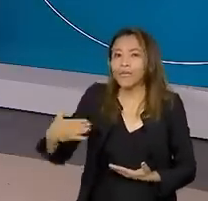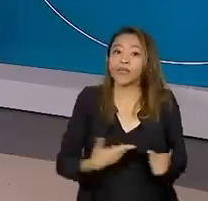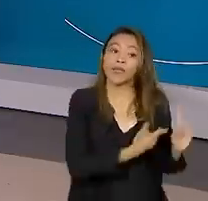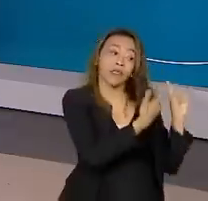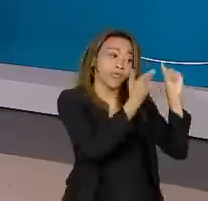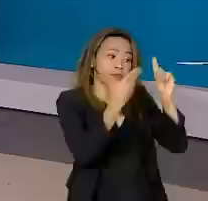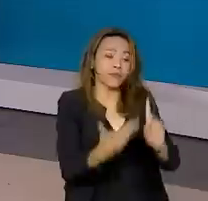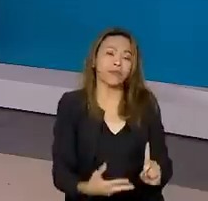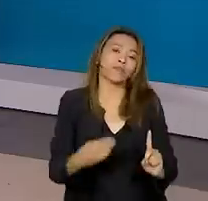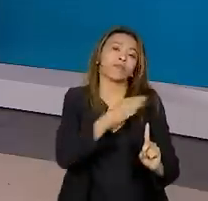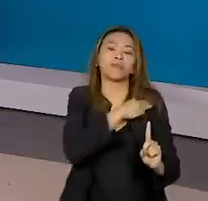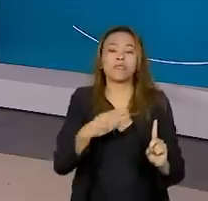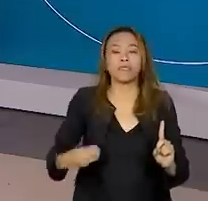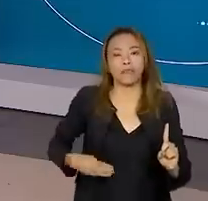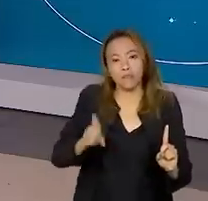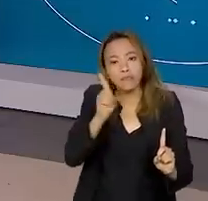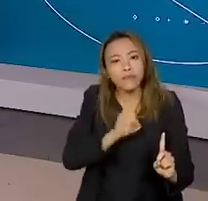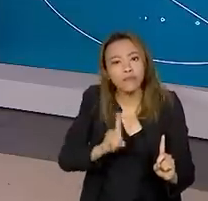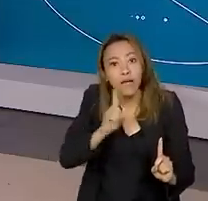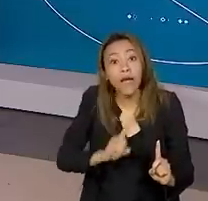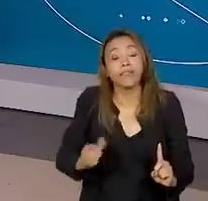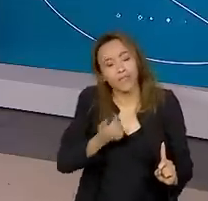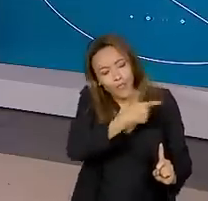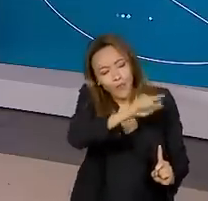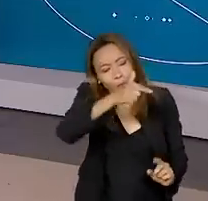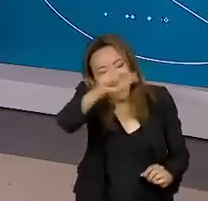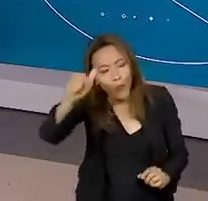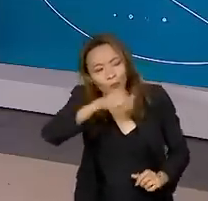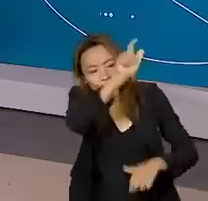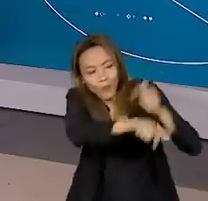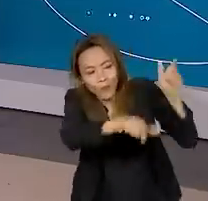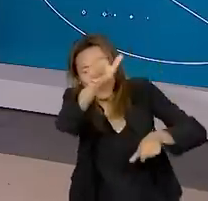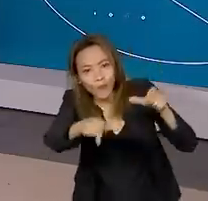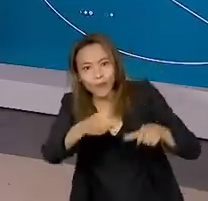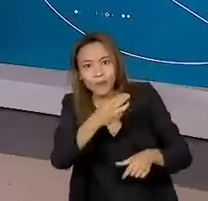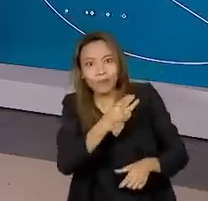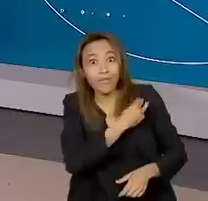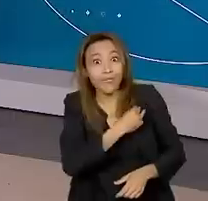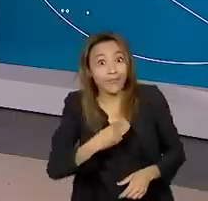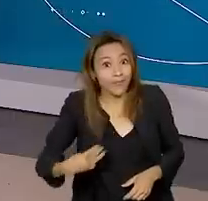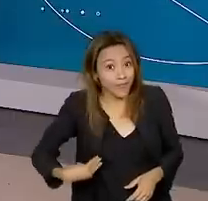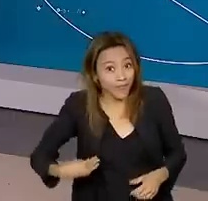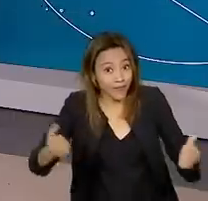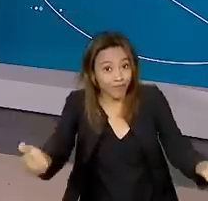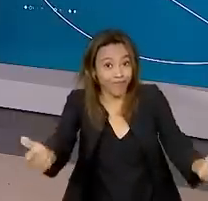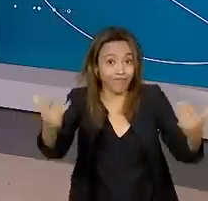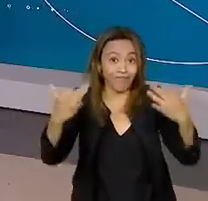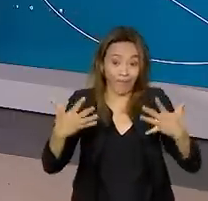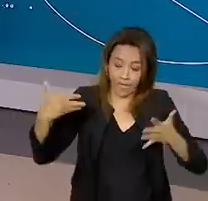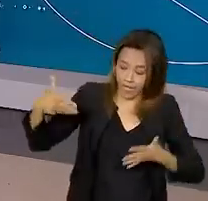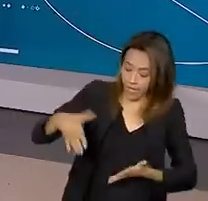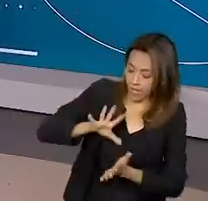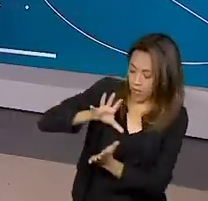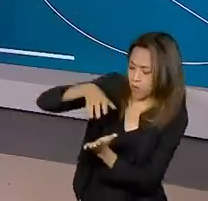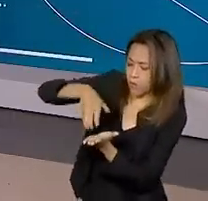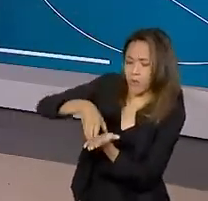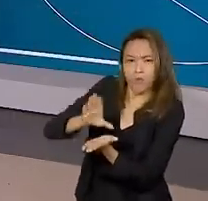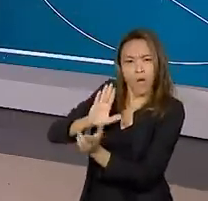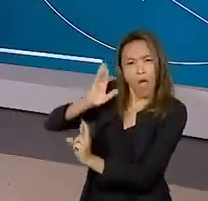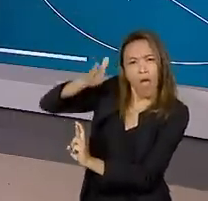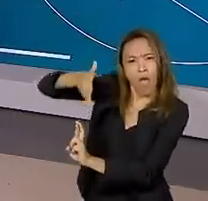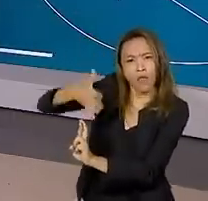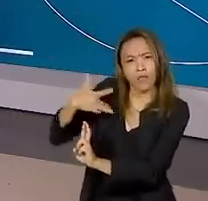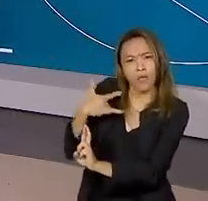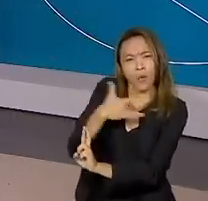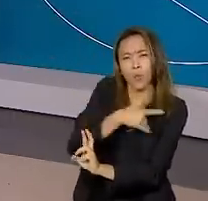da ministra da Saúde, Nísia Trindade, e outros ministros de Estado. O Complexo Industrial da Saúde